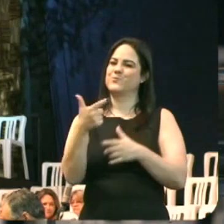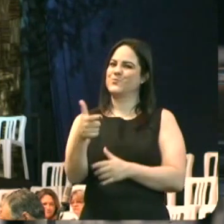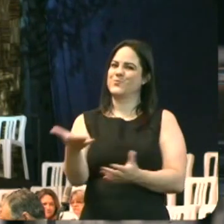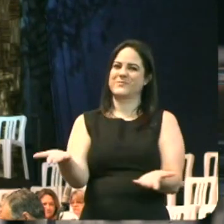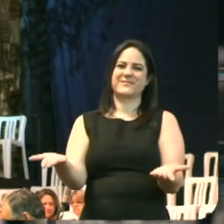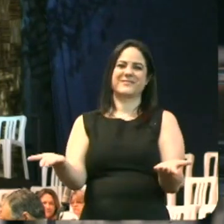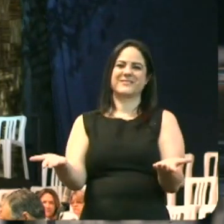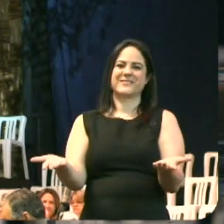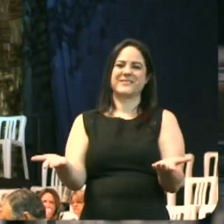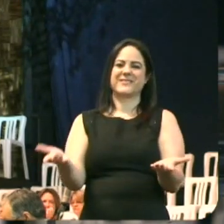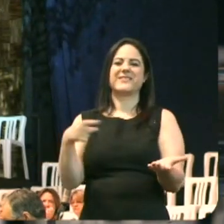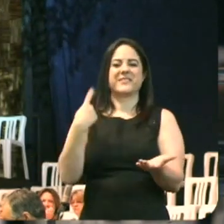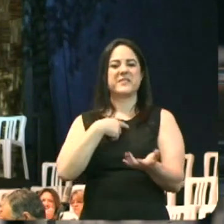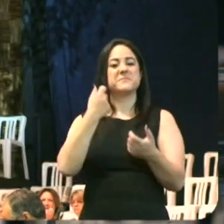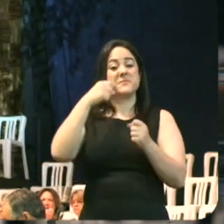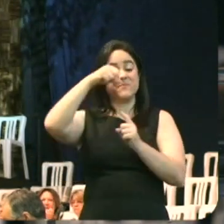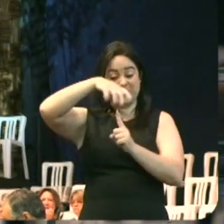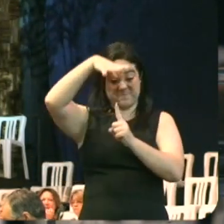Deus.